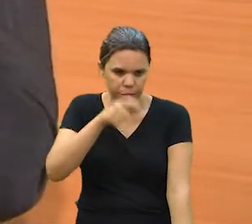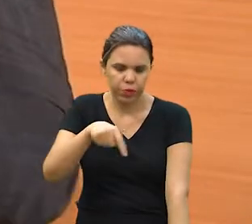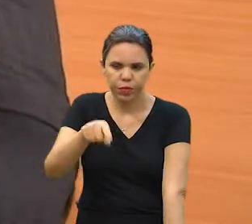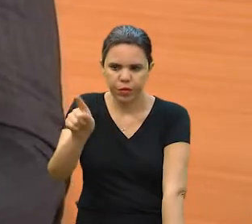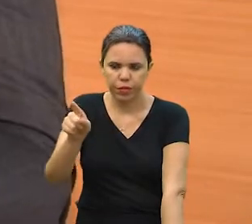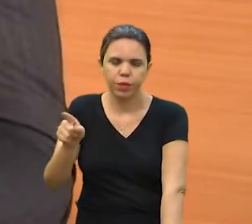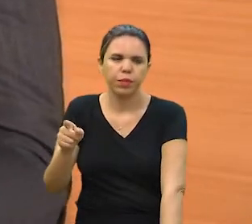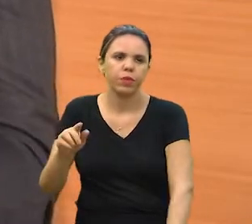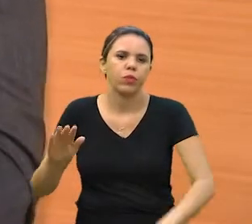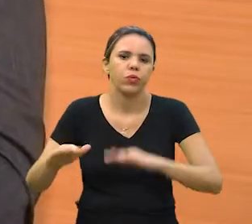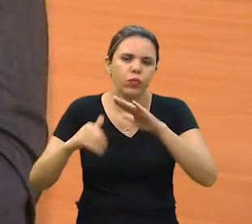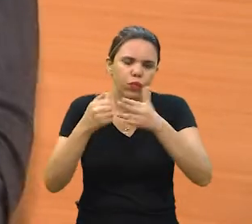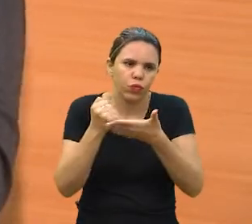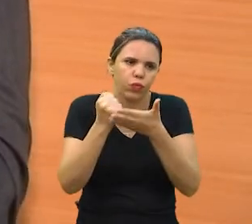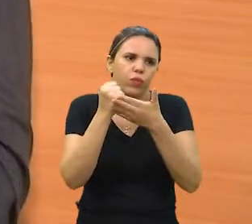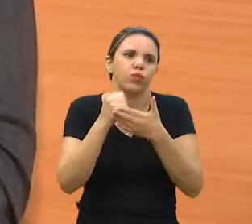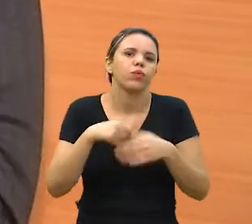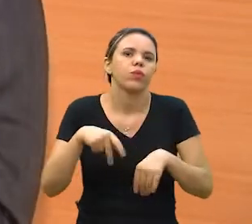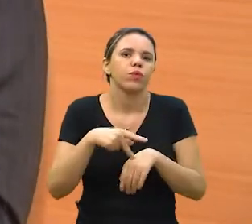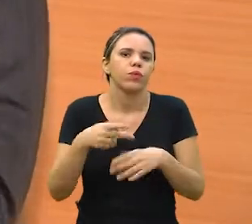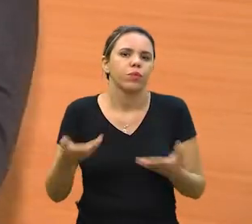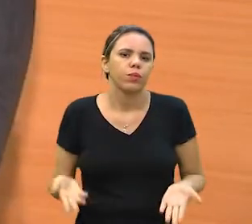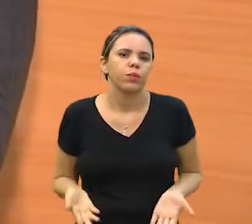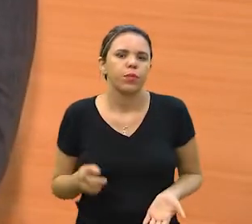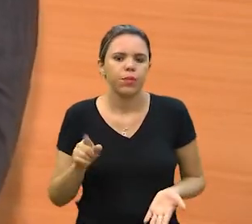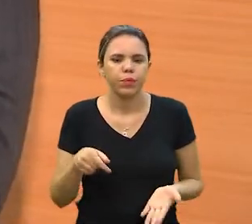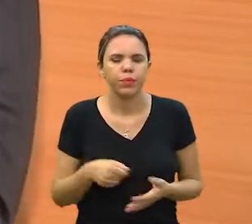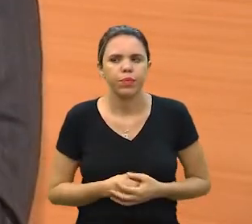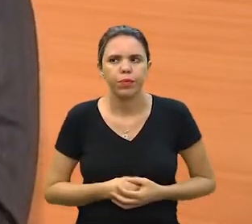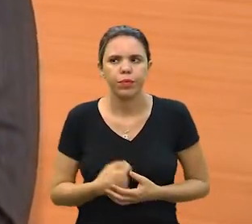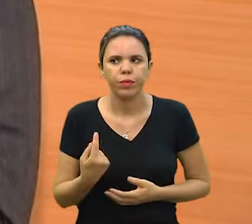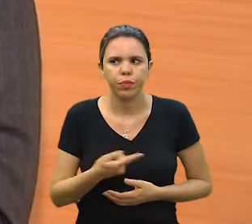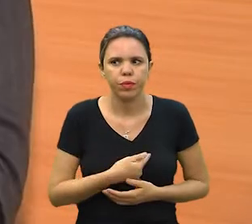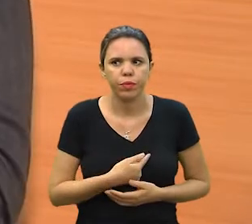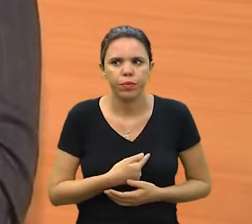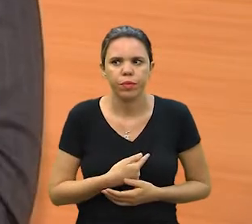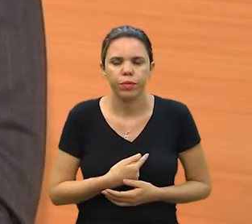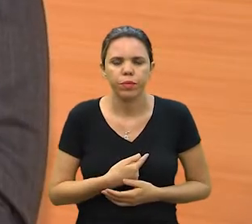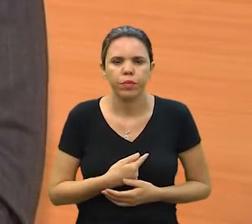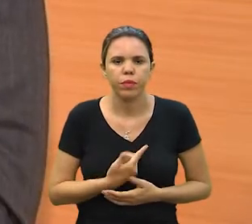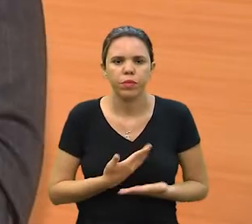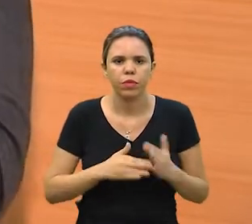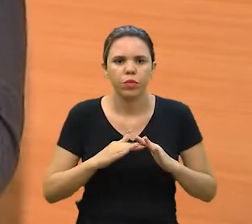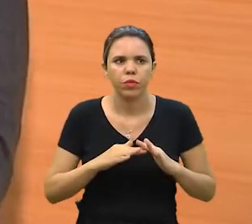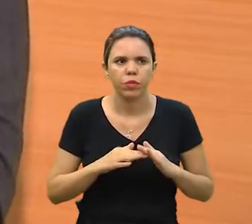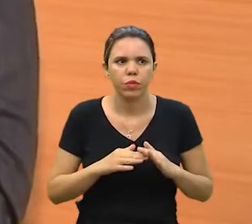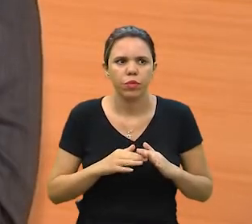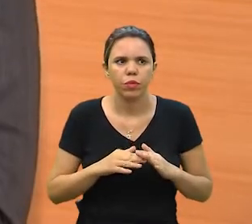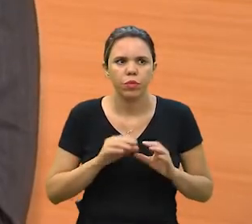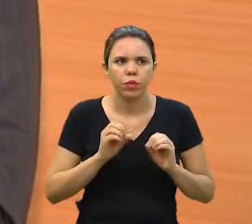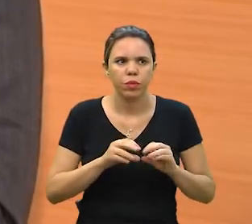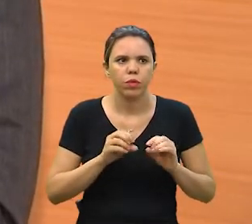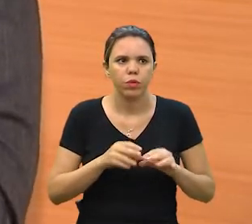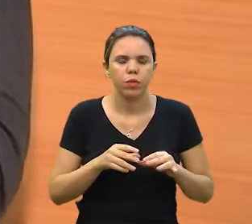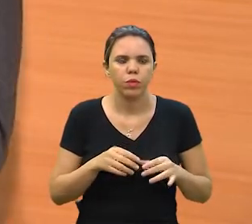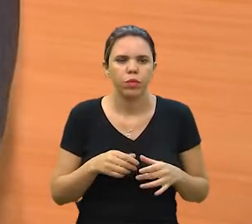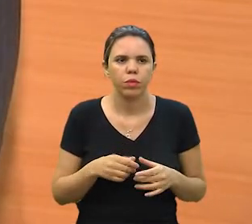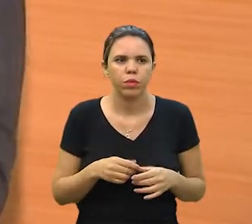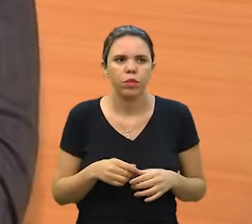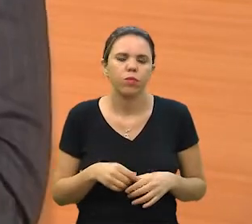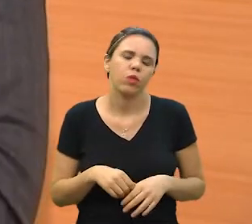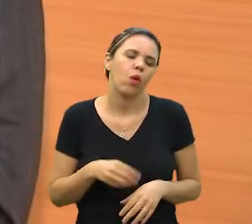que vai construir, vai ajudar essa nação. E é exatamente isso, a gente na escola cívico-militar ensina civismo,